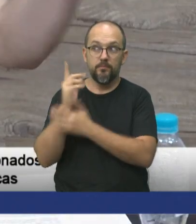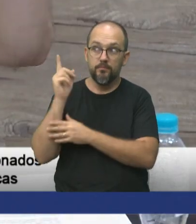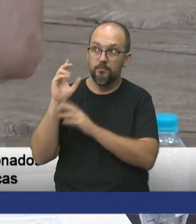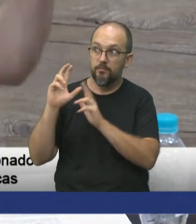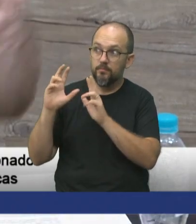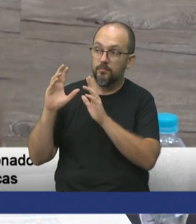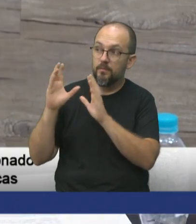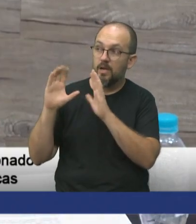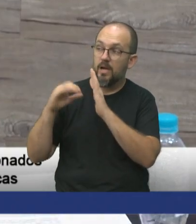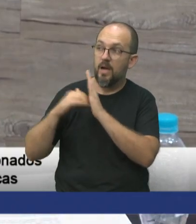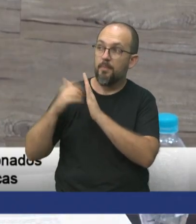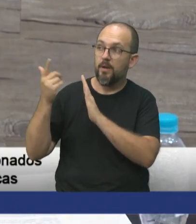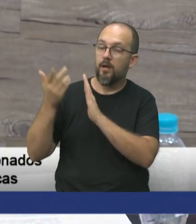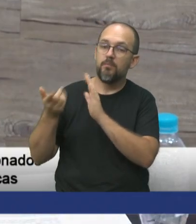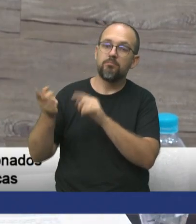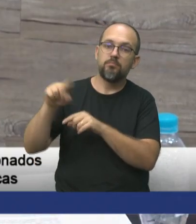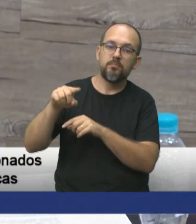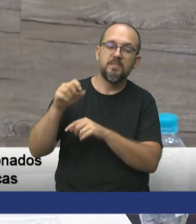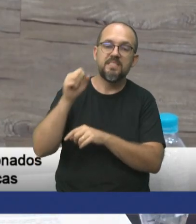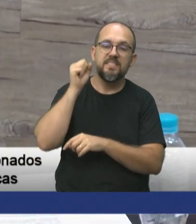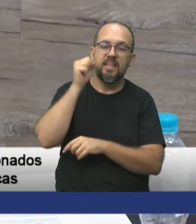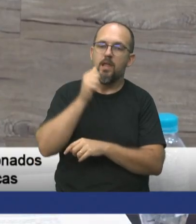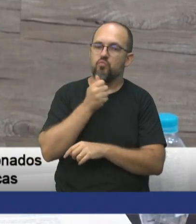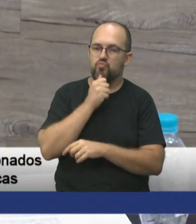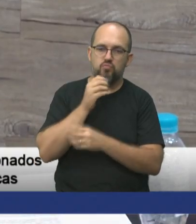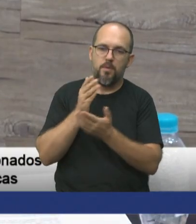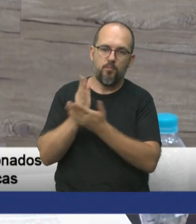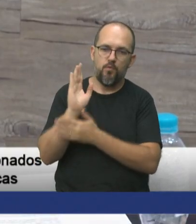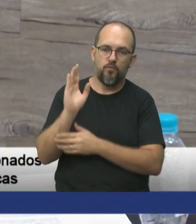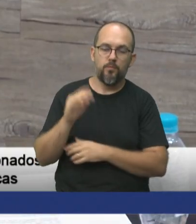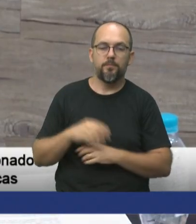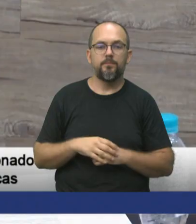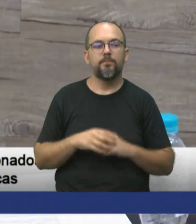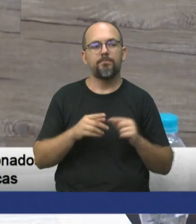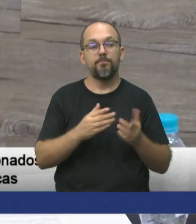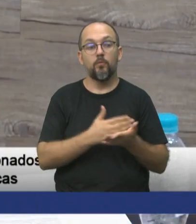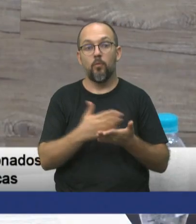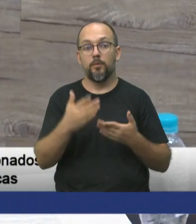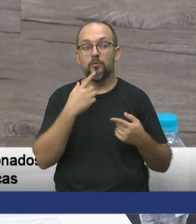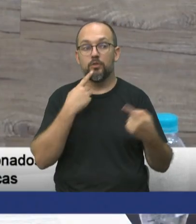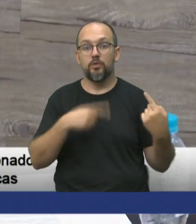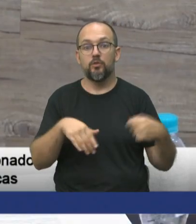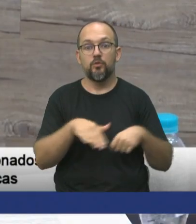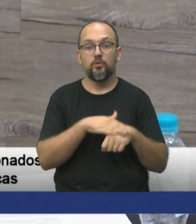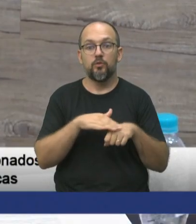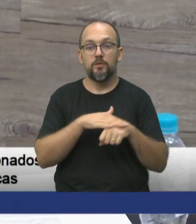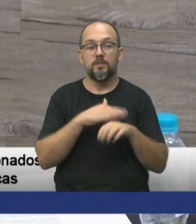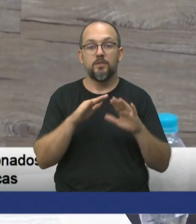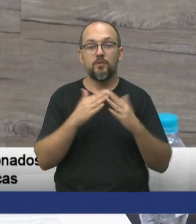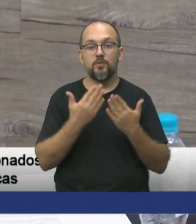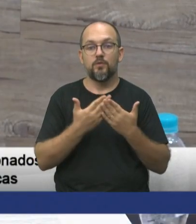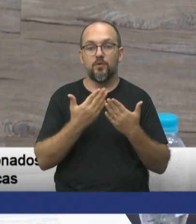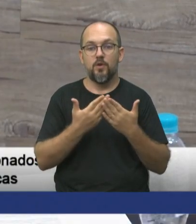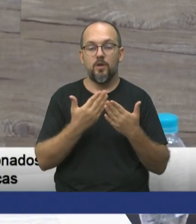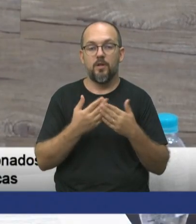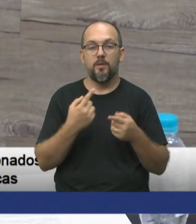para o Senado ainda não aprovou. E aí nós abrimos uma discussão, inclusive com as escolas, né? Porque a hora que a gente fez a primeira